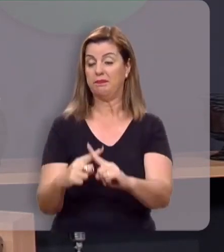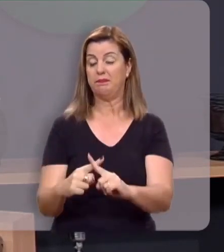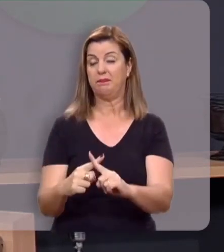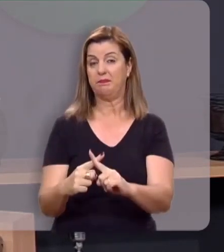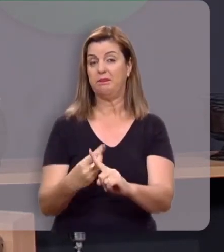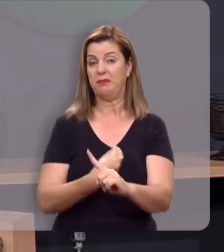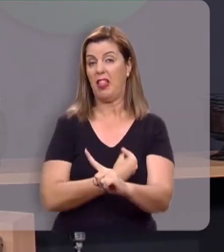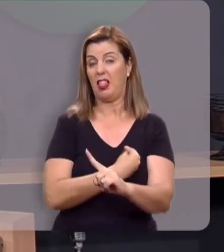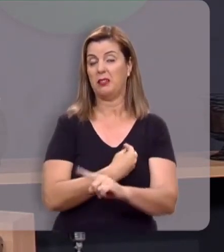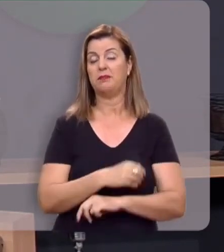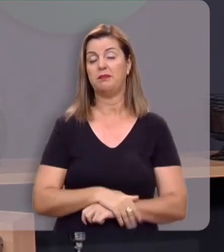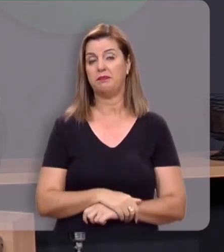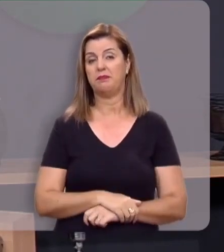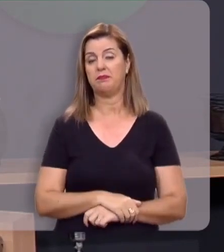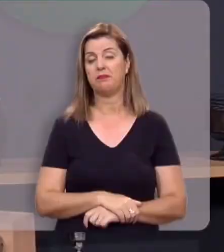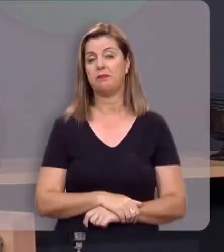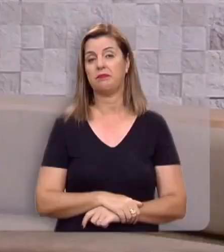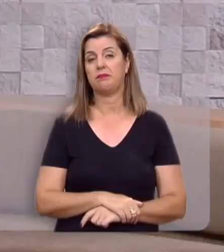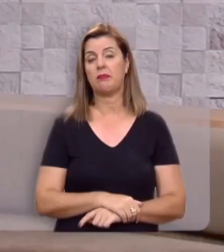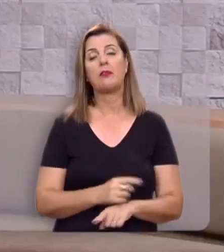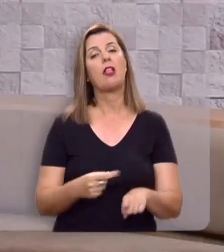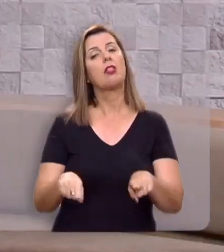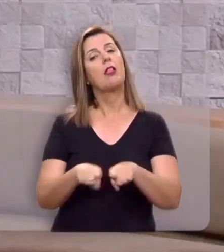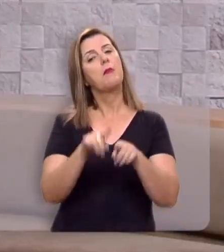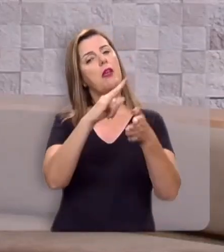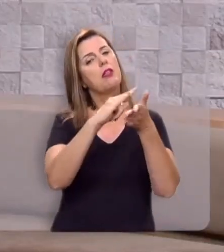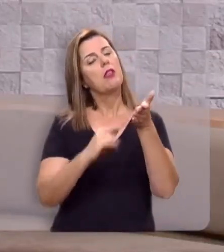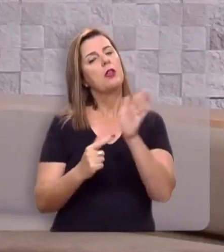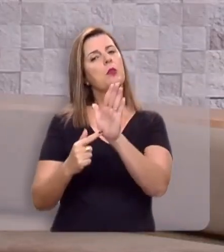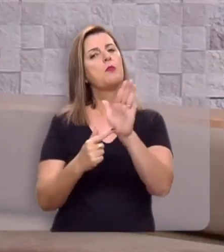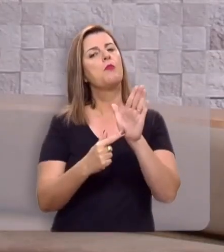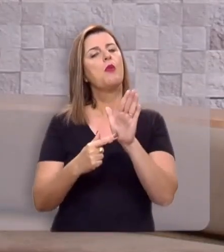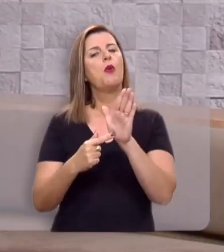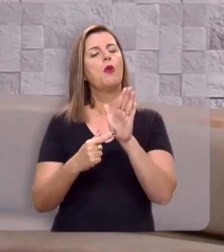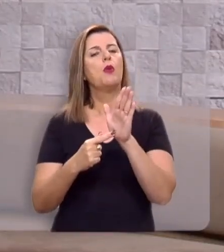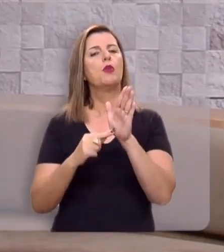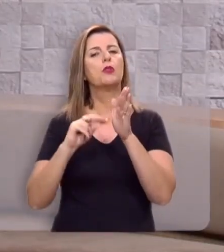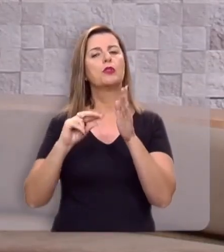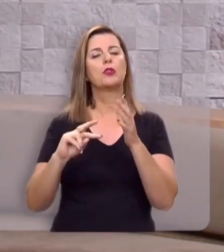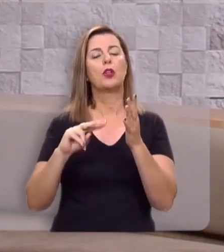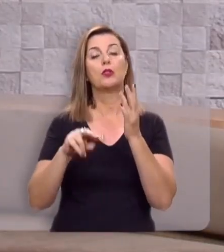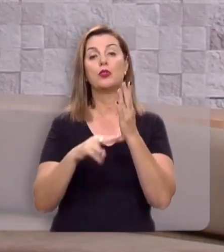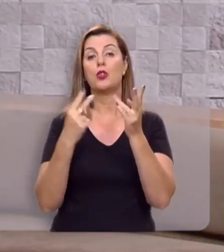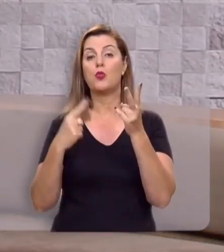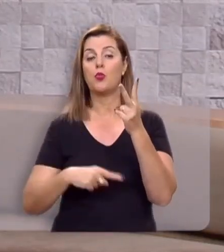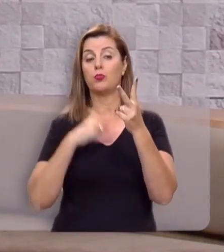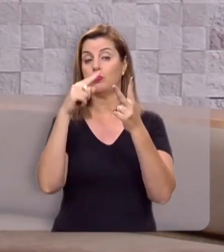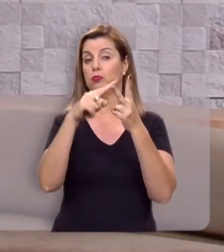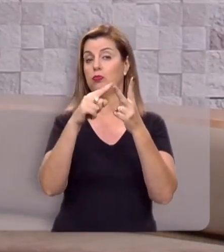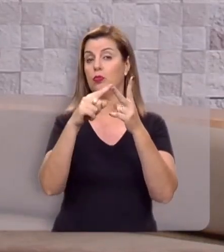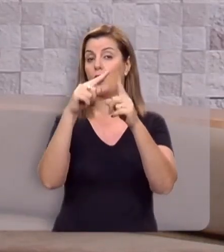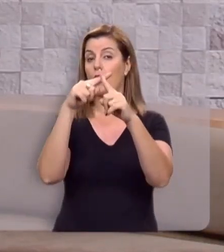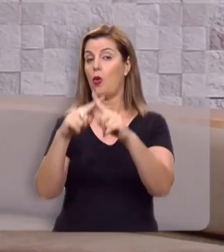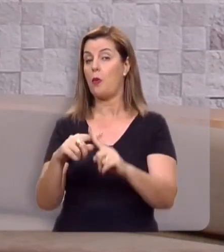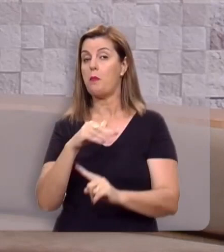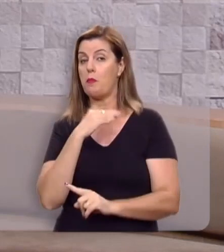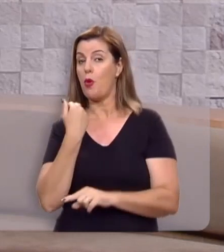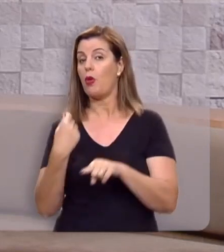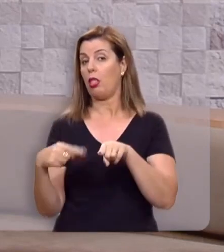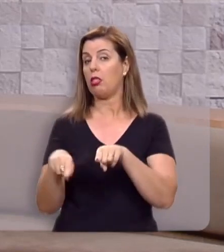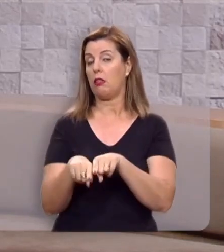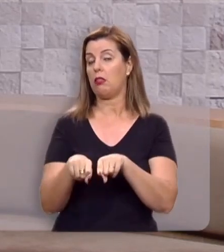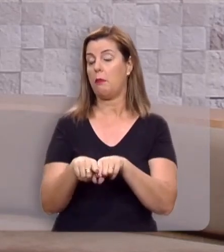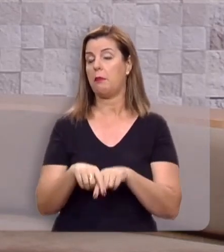Contraste na vida. Mas esse texto também nos traz um segundo contraste, contraste na